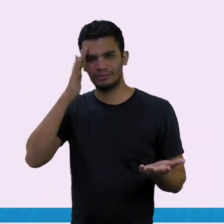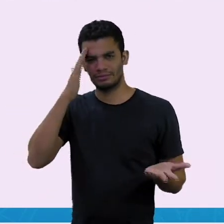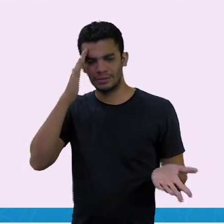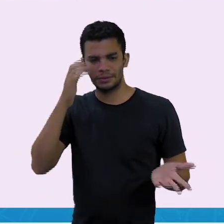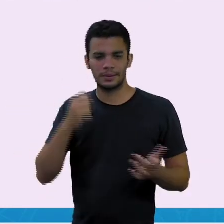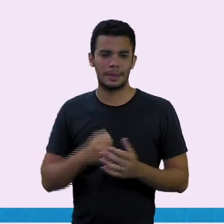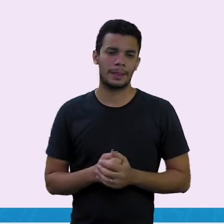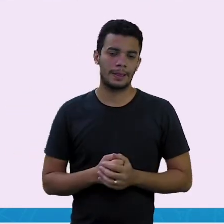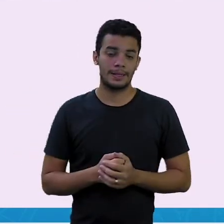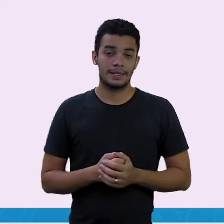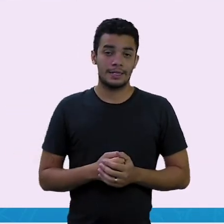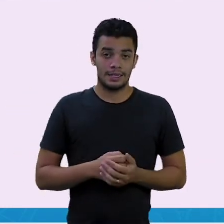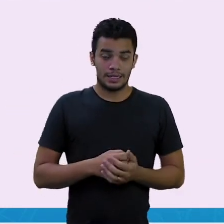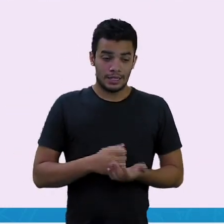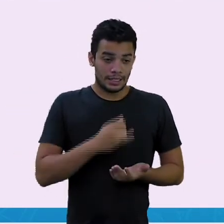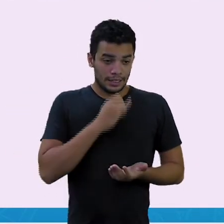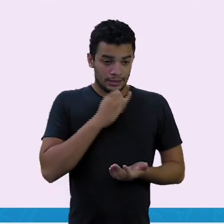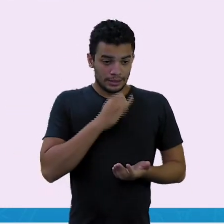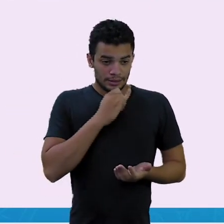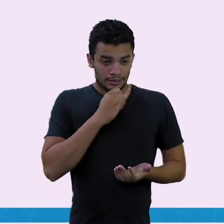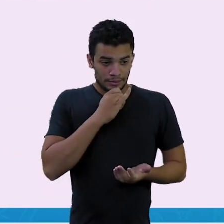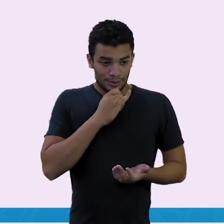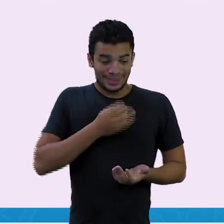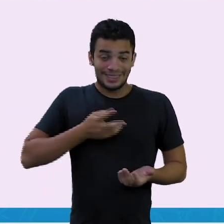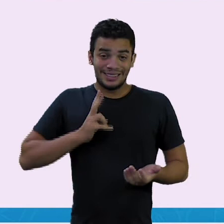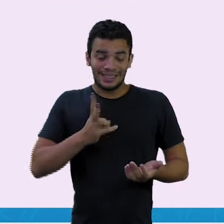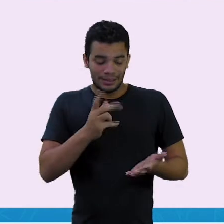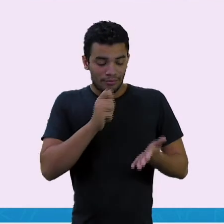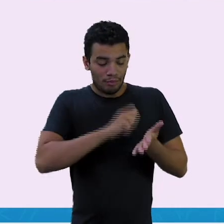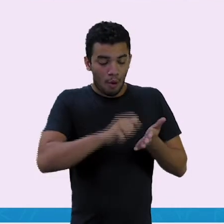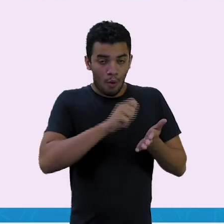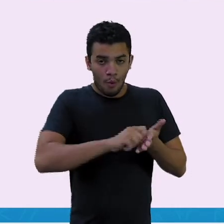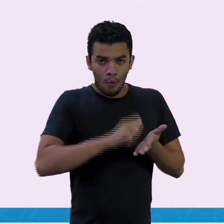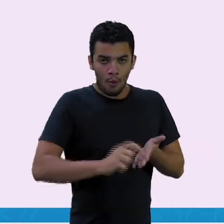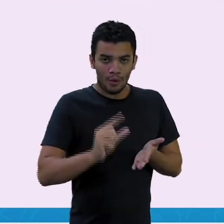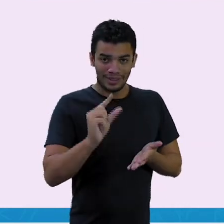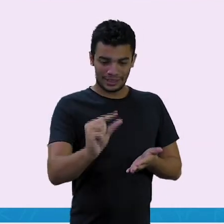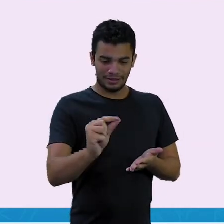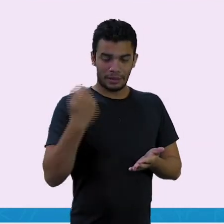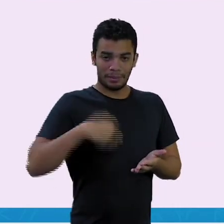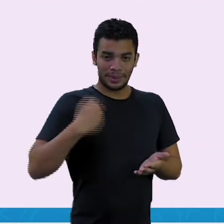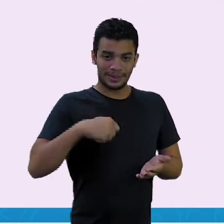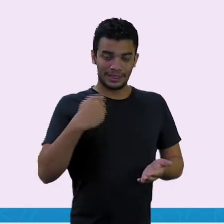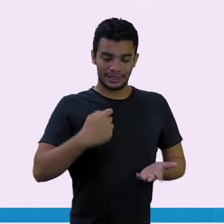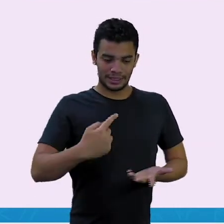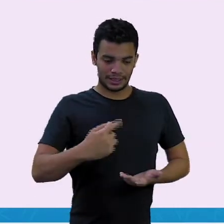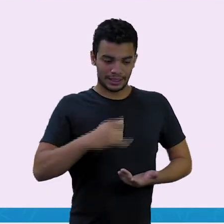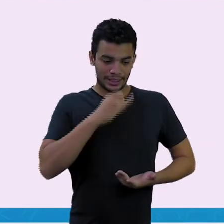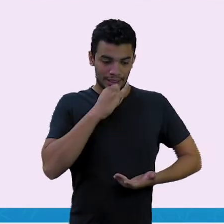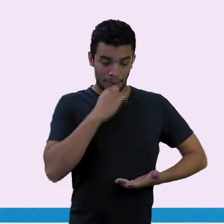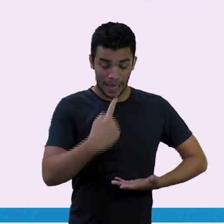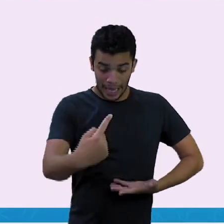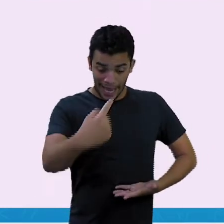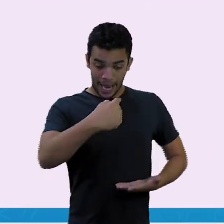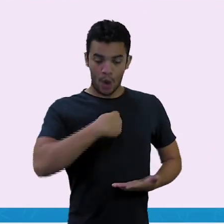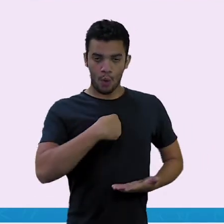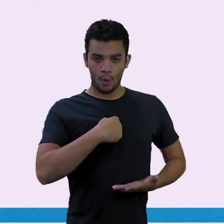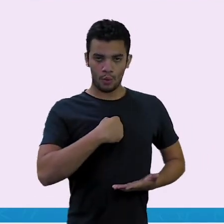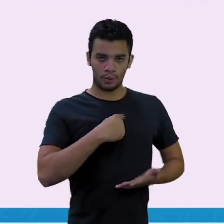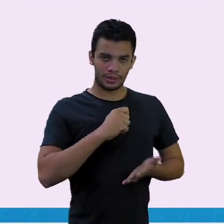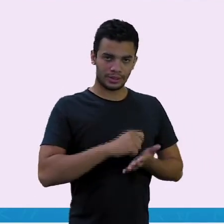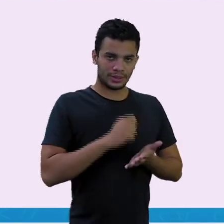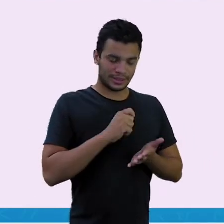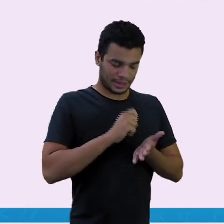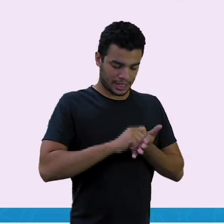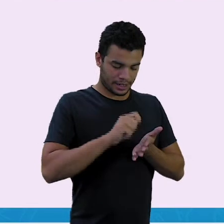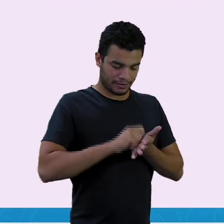escrito na primeira pessoa. No caso, a primeira pessoa, eu. Sempre na primeira pessoa. A